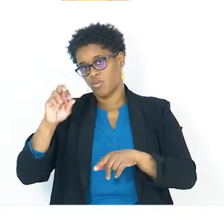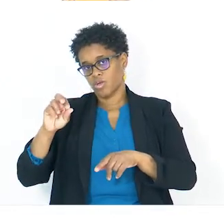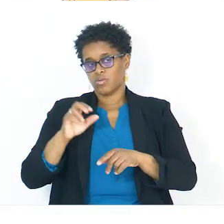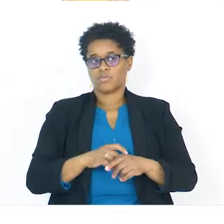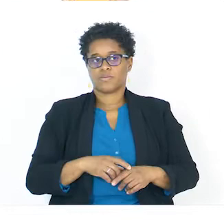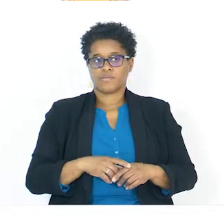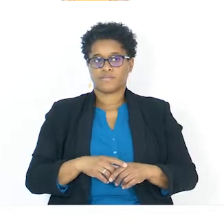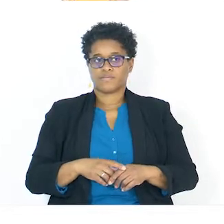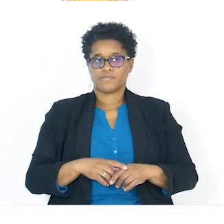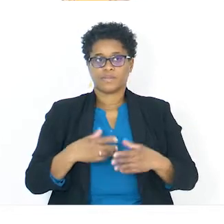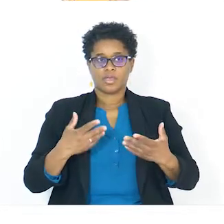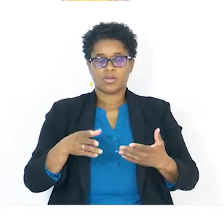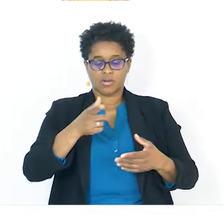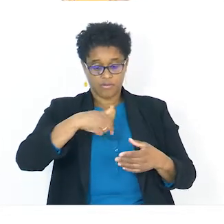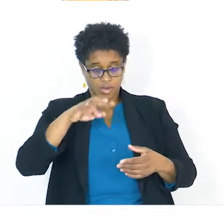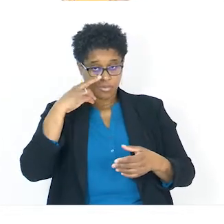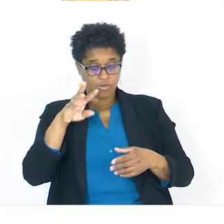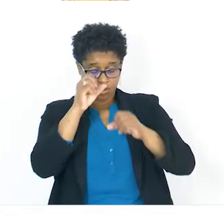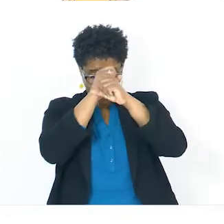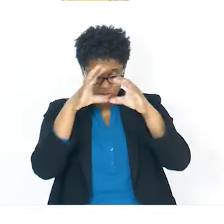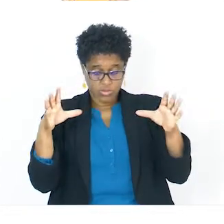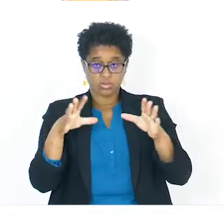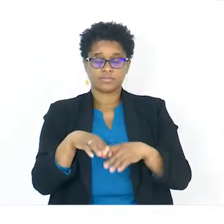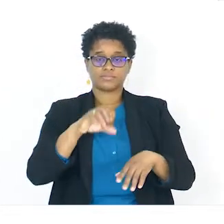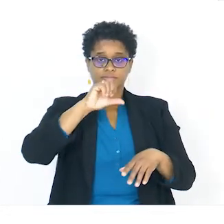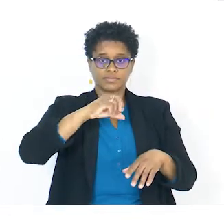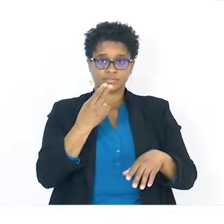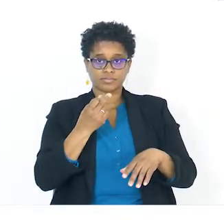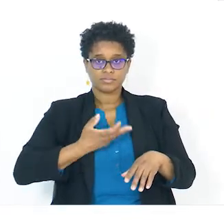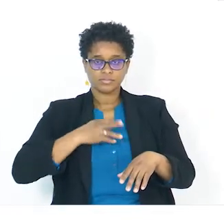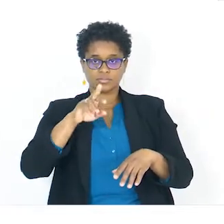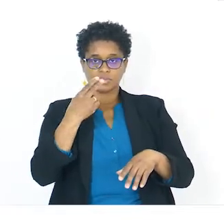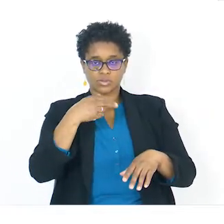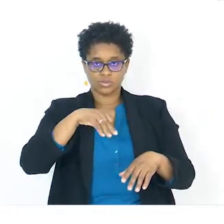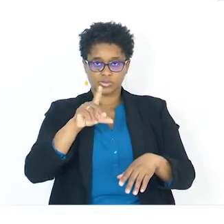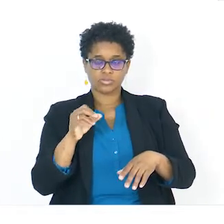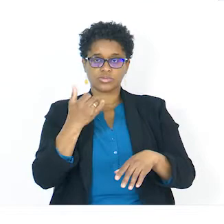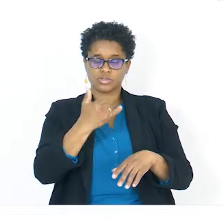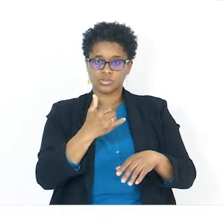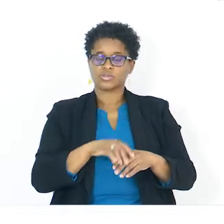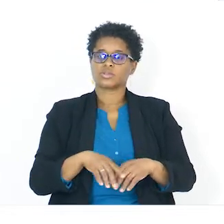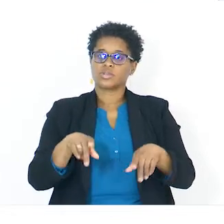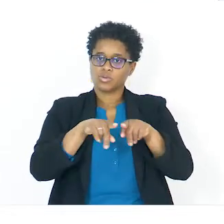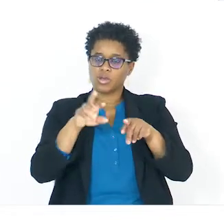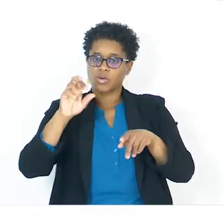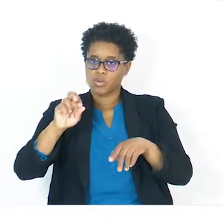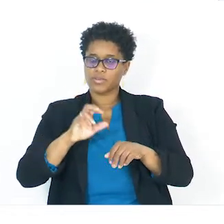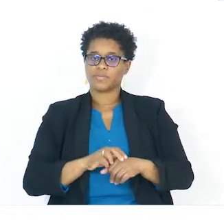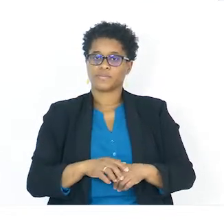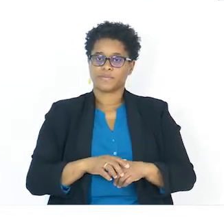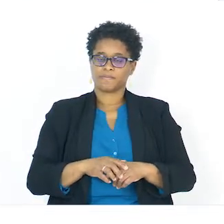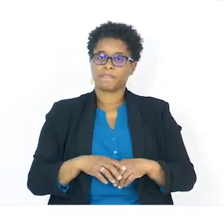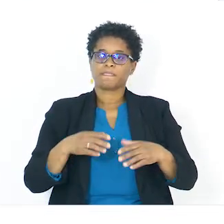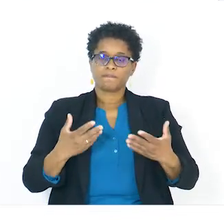8. Vamos ver a conclusão. Quádruplo. O quádruplo de 2 é